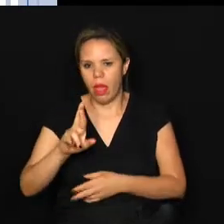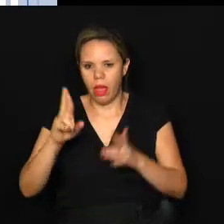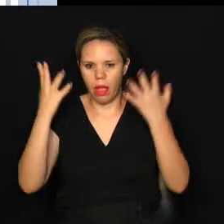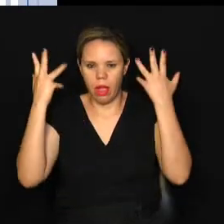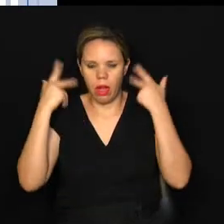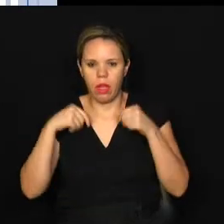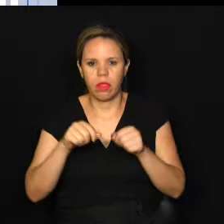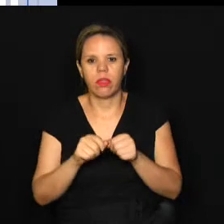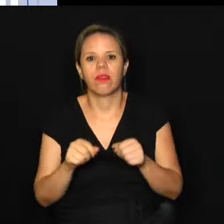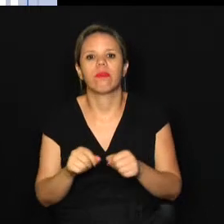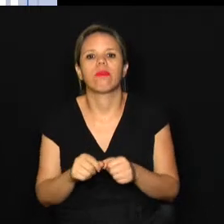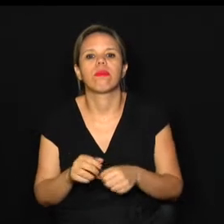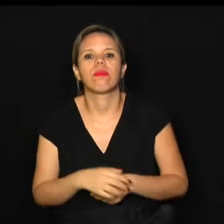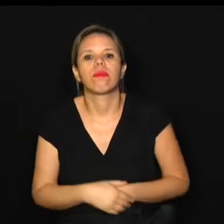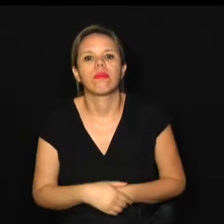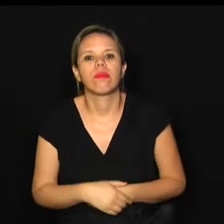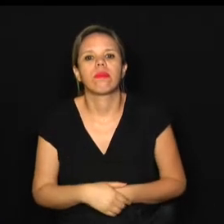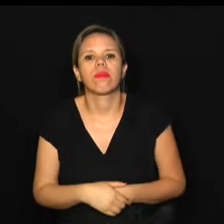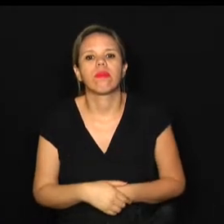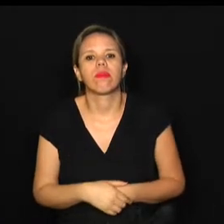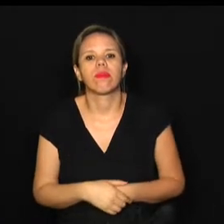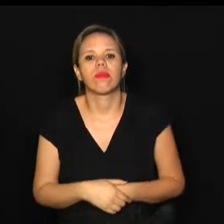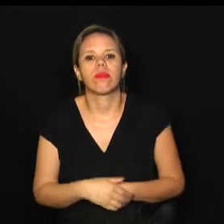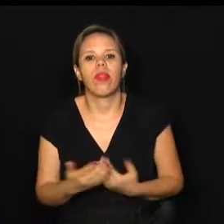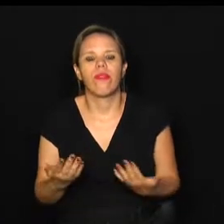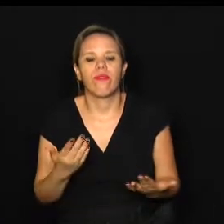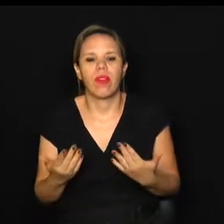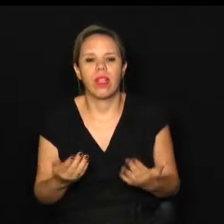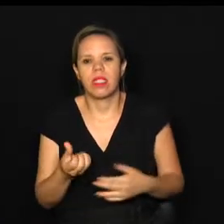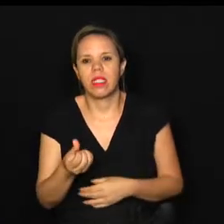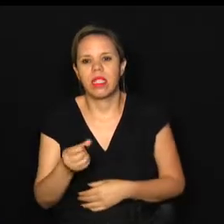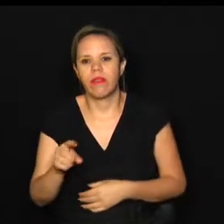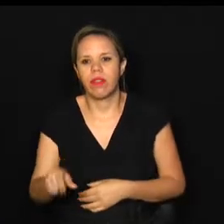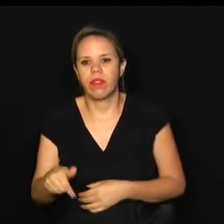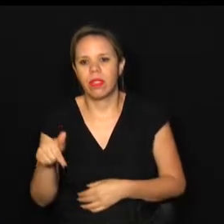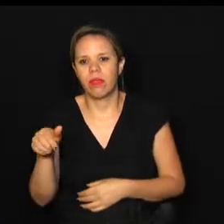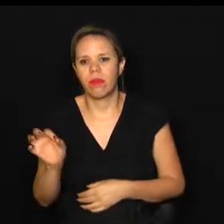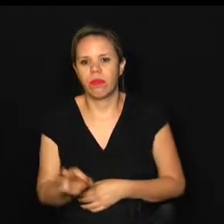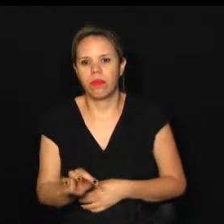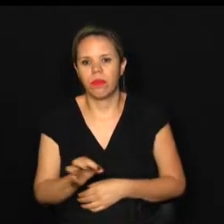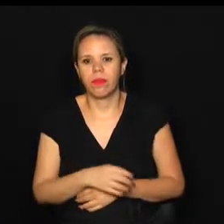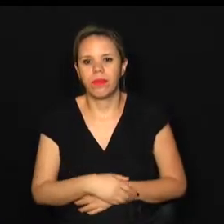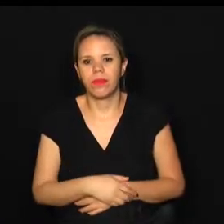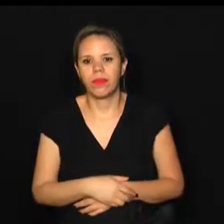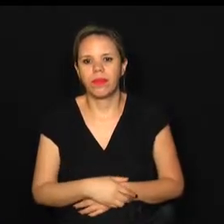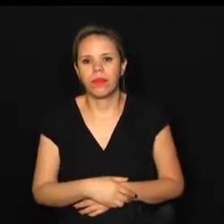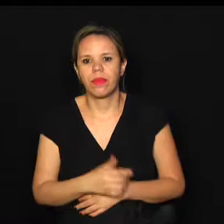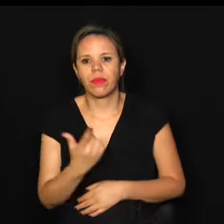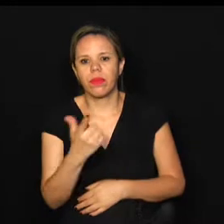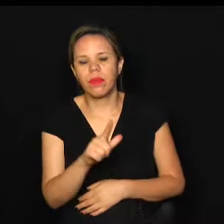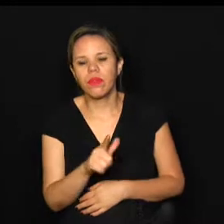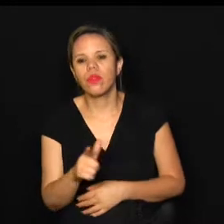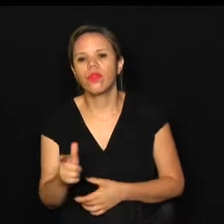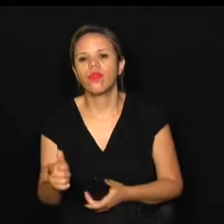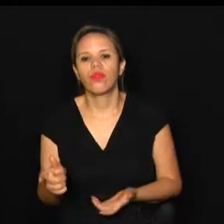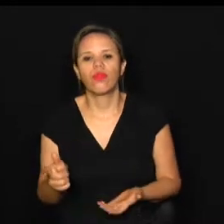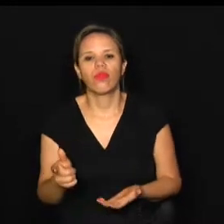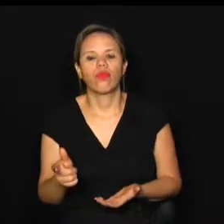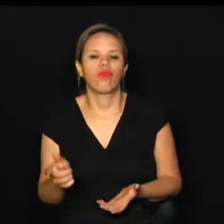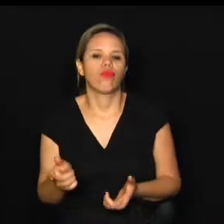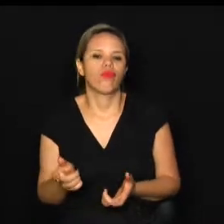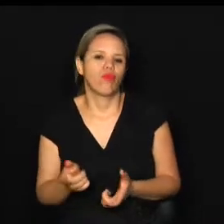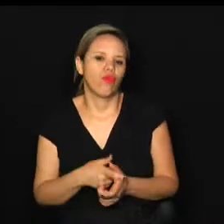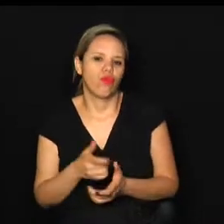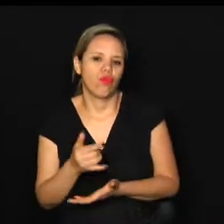192 milhões e 700 mil, variação de 6,7%. Outras receitas tributárias teve uma variação